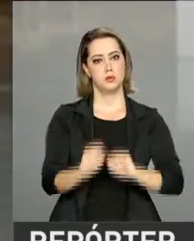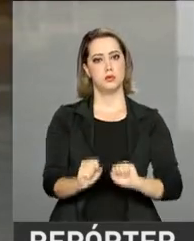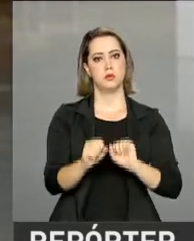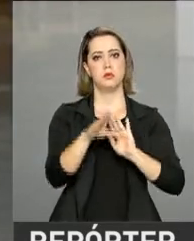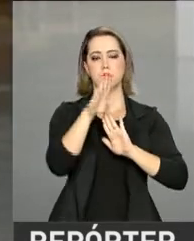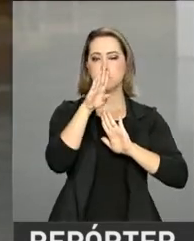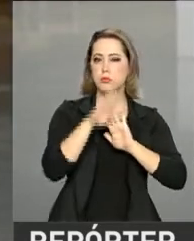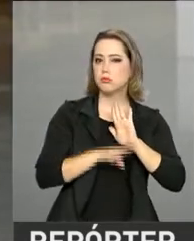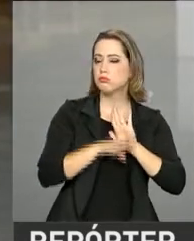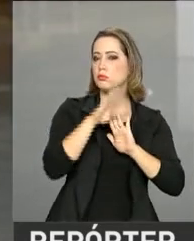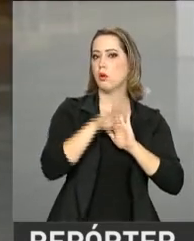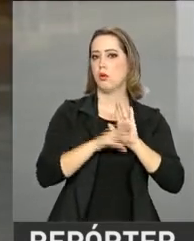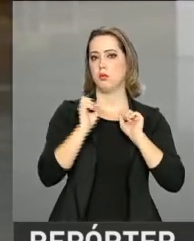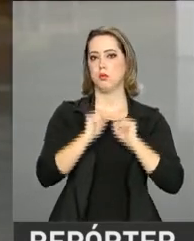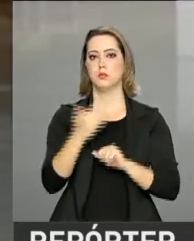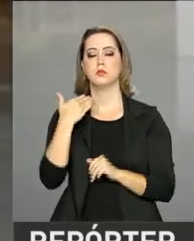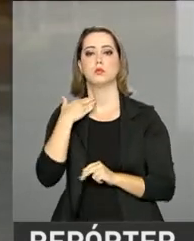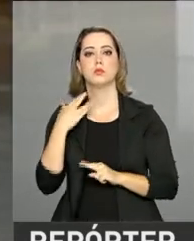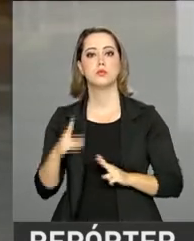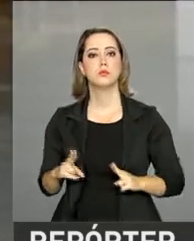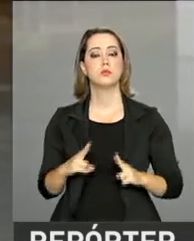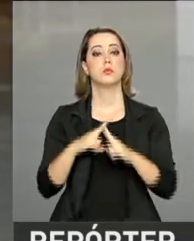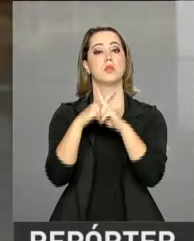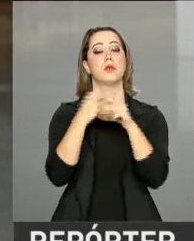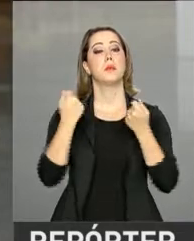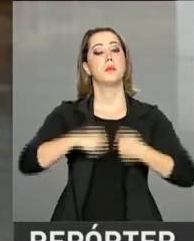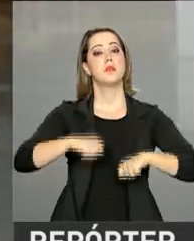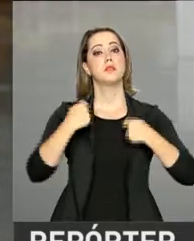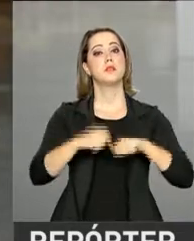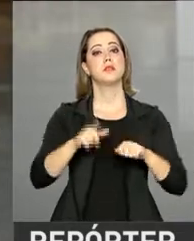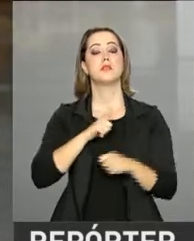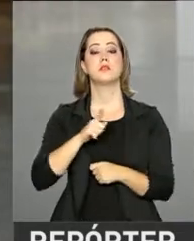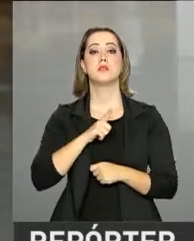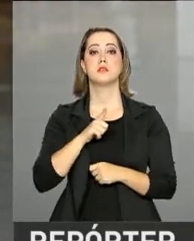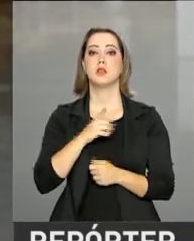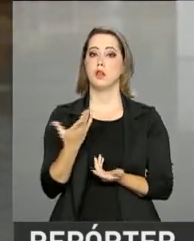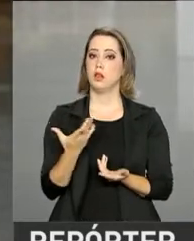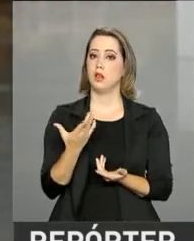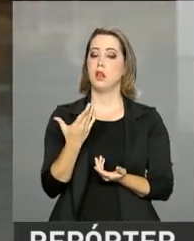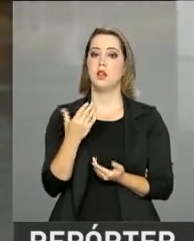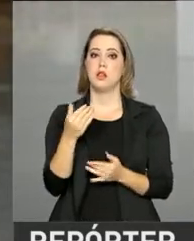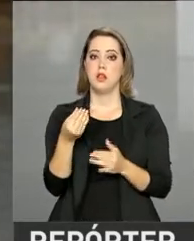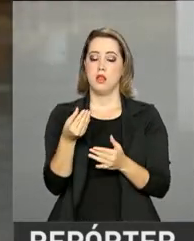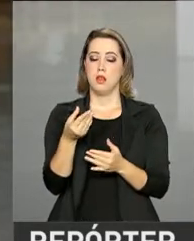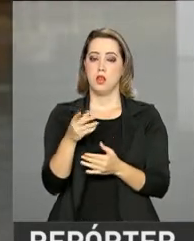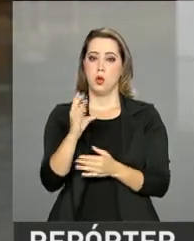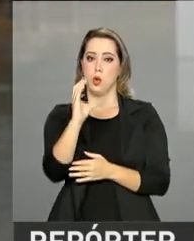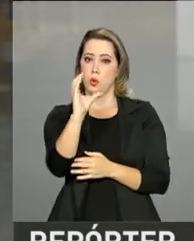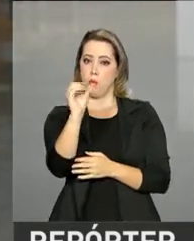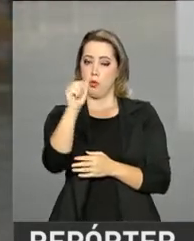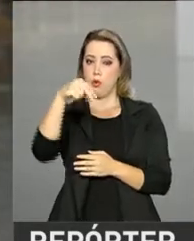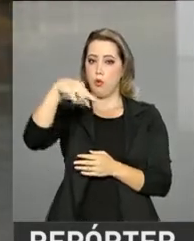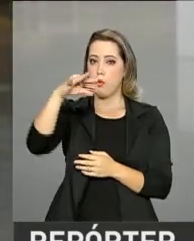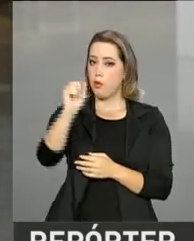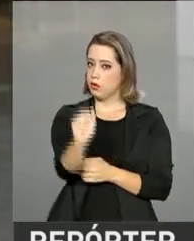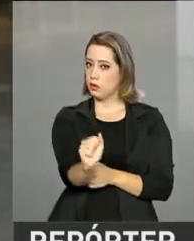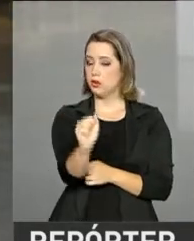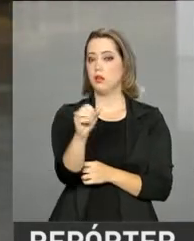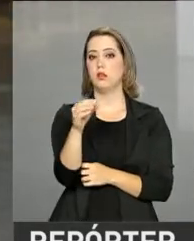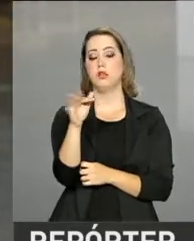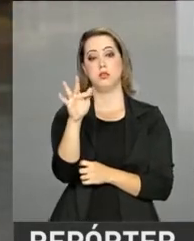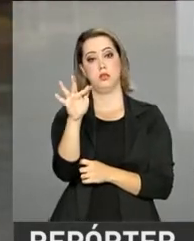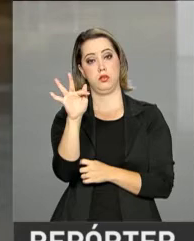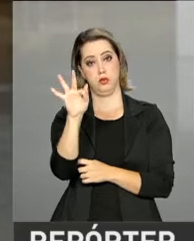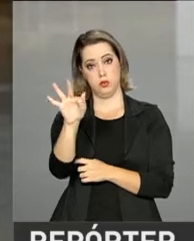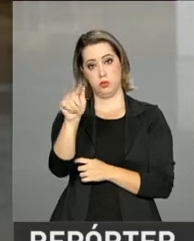operacionalizada pela caixa econômica federal precisam ter contas ativas junto ao fgts há pelo menos três anos